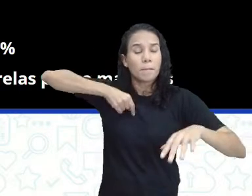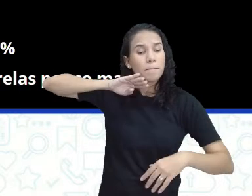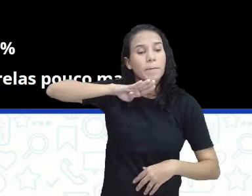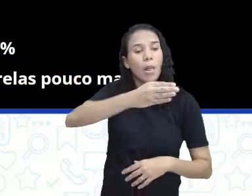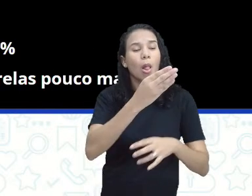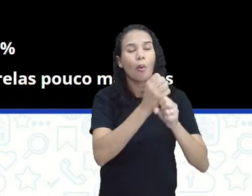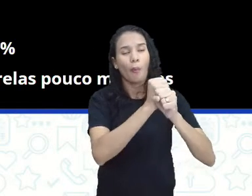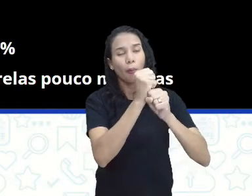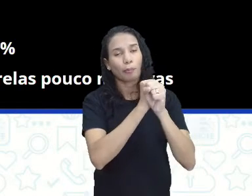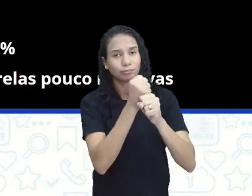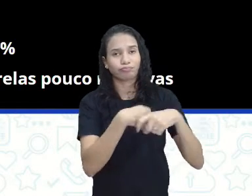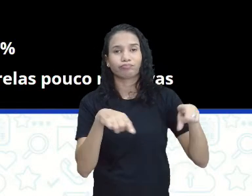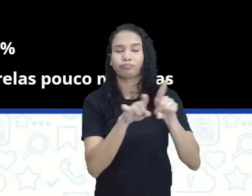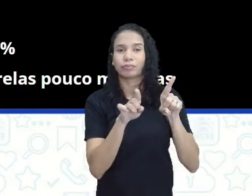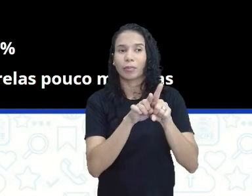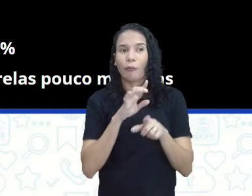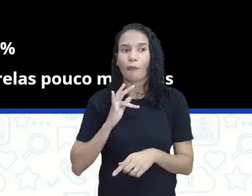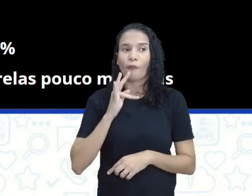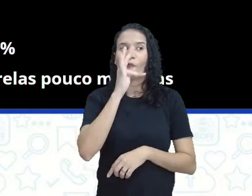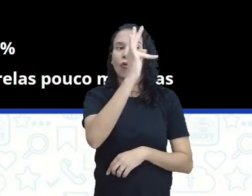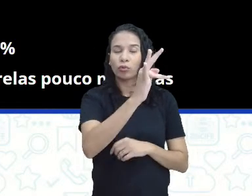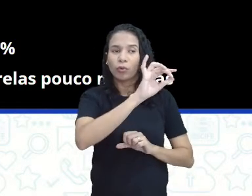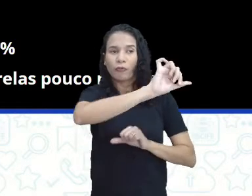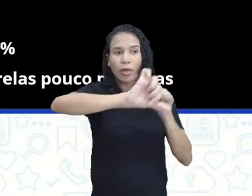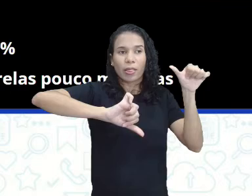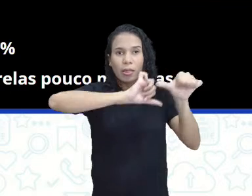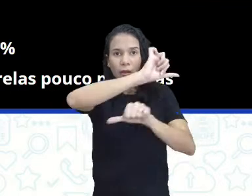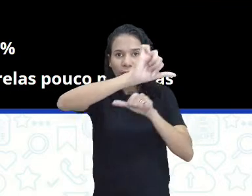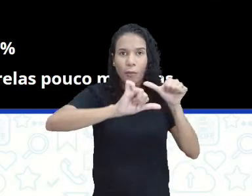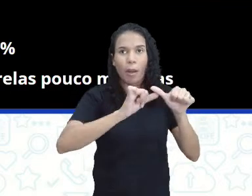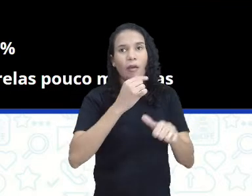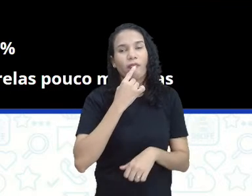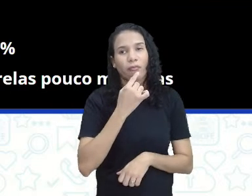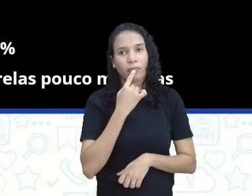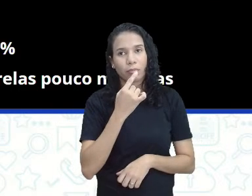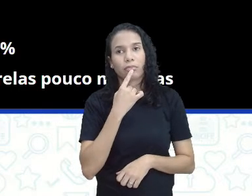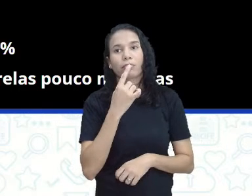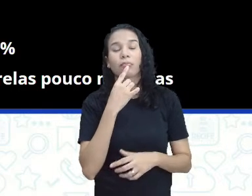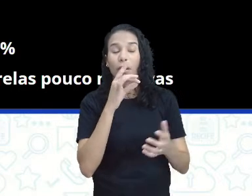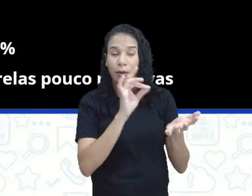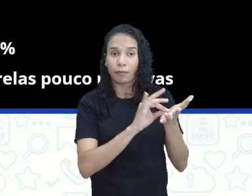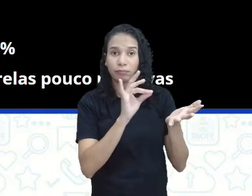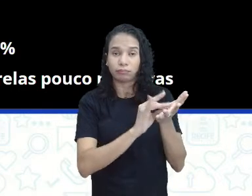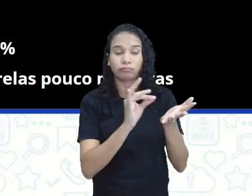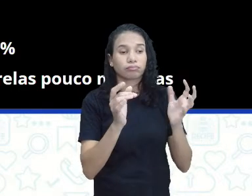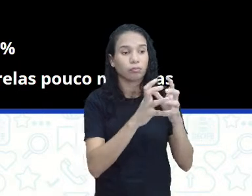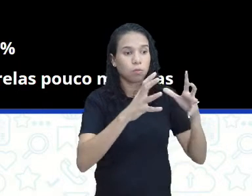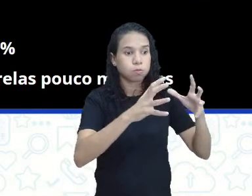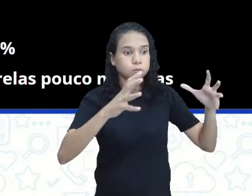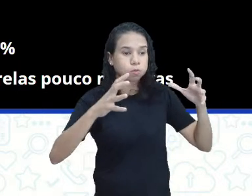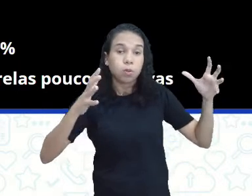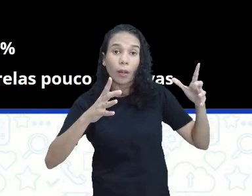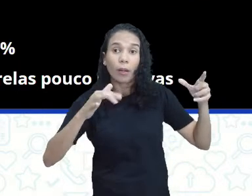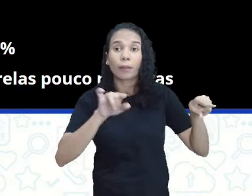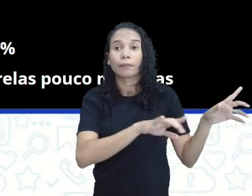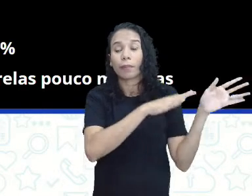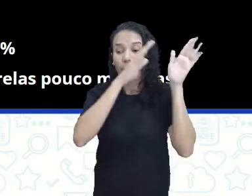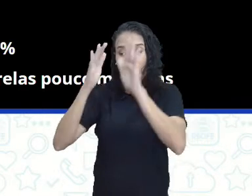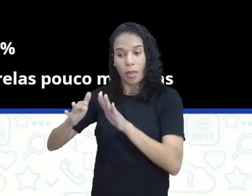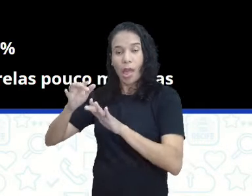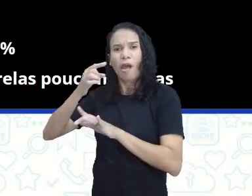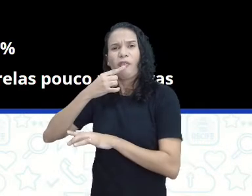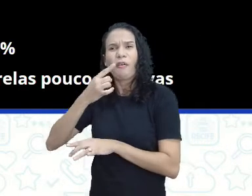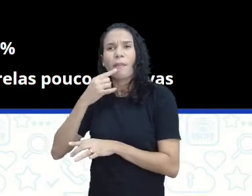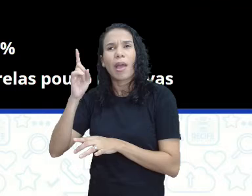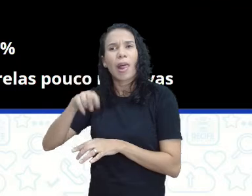né? No futuro vão se transformar em gigantes vermelhas, como eu falei para vocês ali na evolução solar. E as anãs vermelhas são